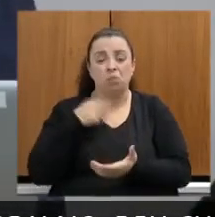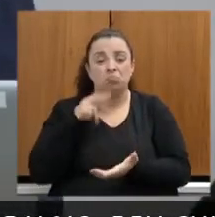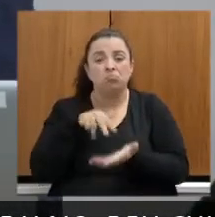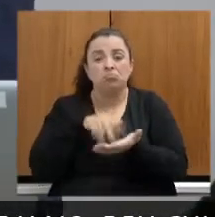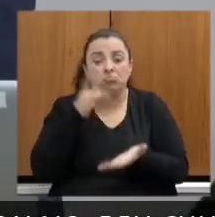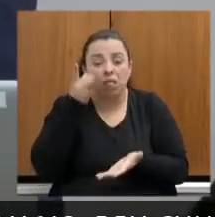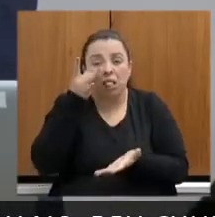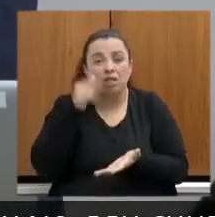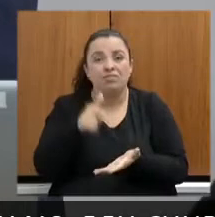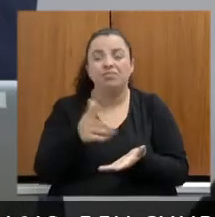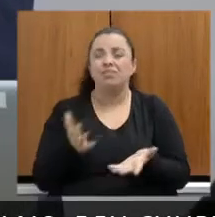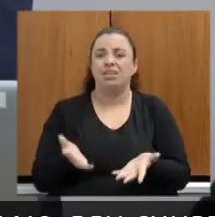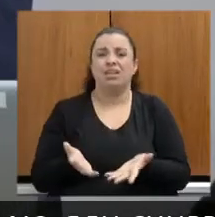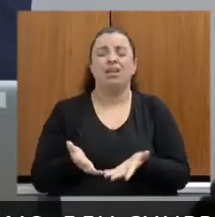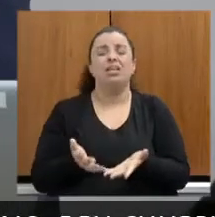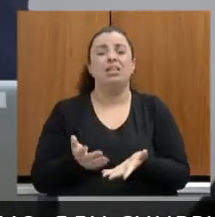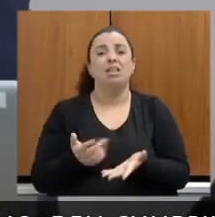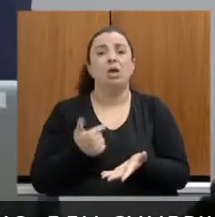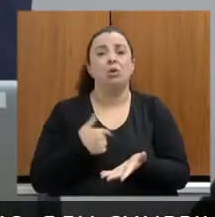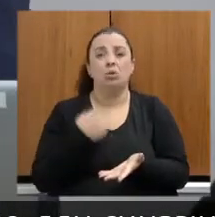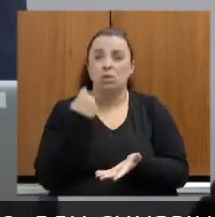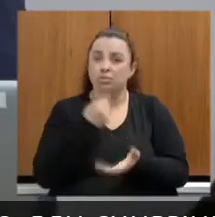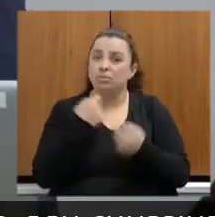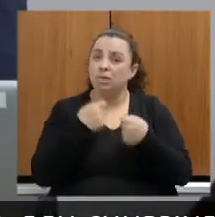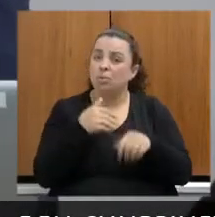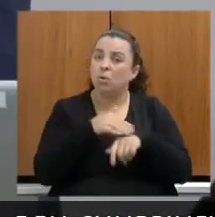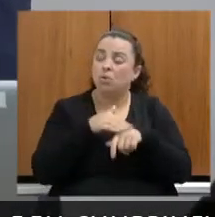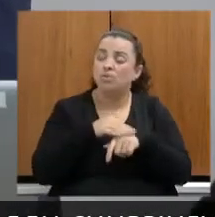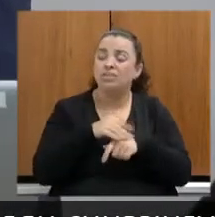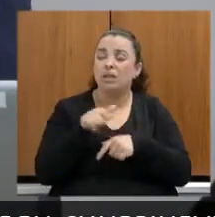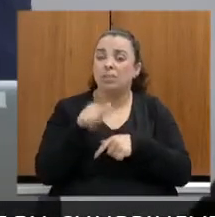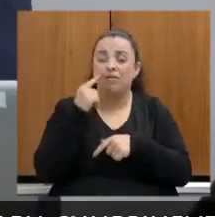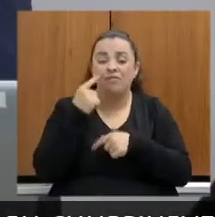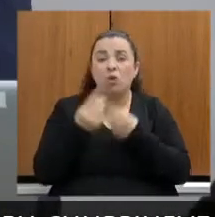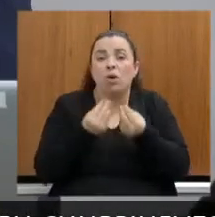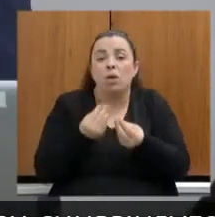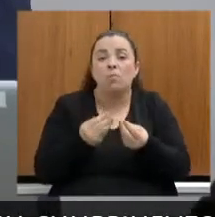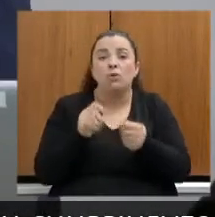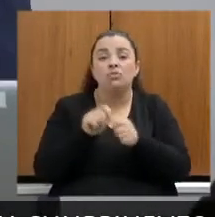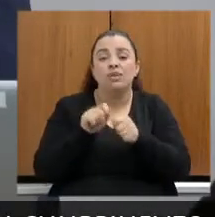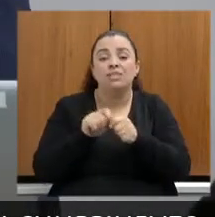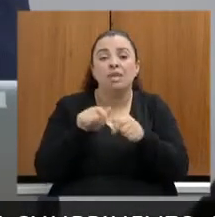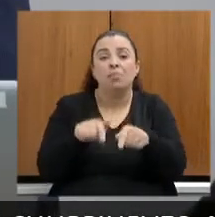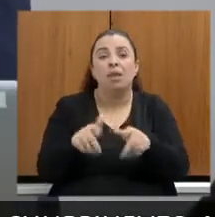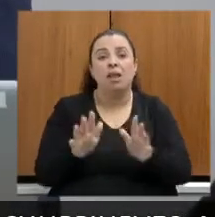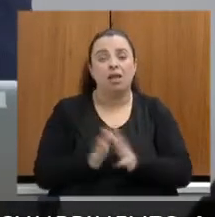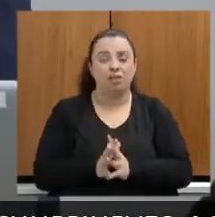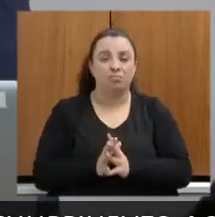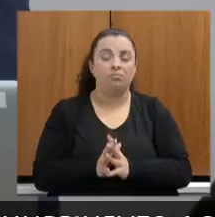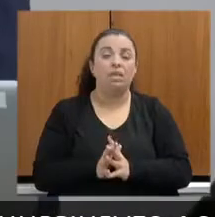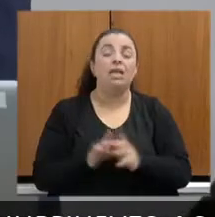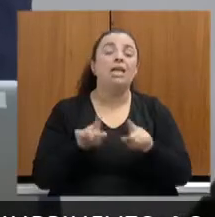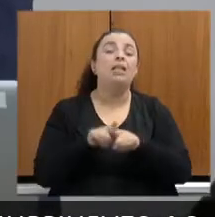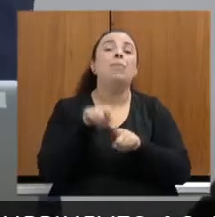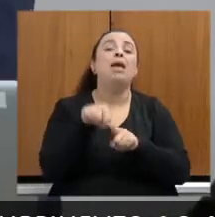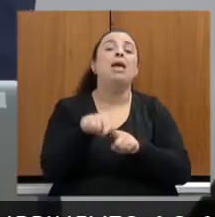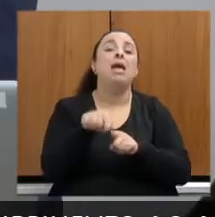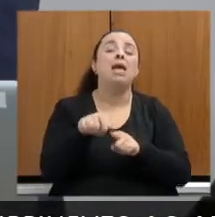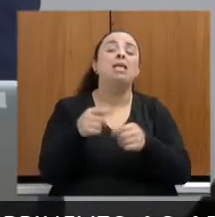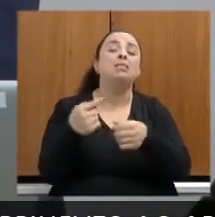nosso subsecretário uma greve de Presidente para a gente poder acertar tudo isso e e tem um detalhe nesse município